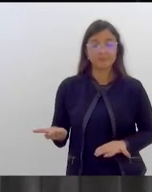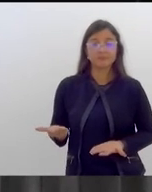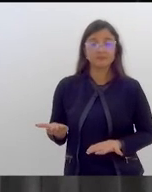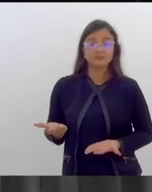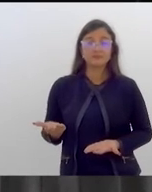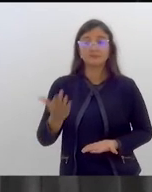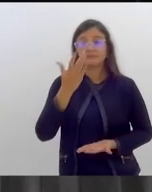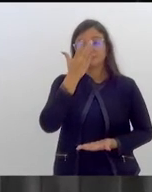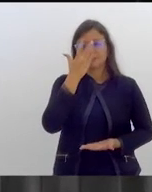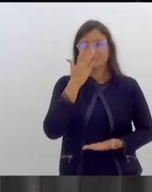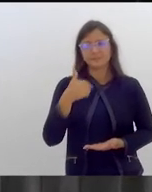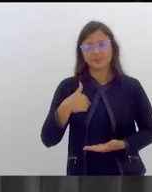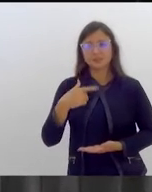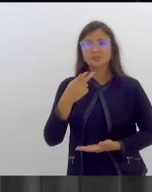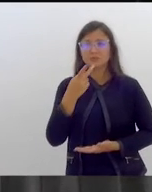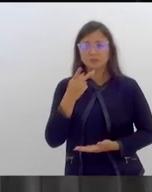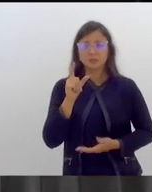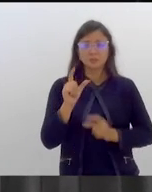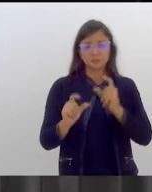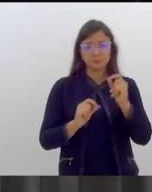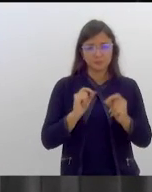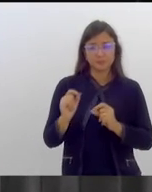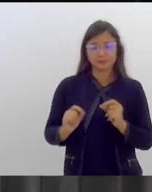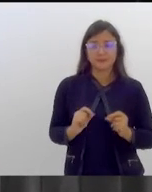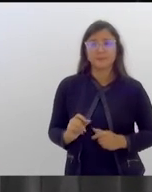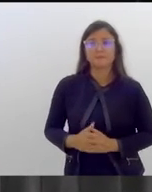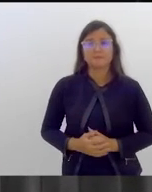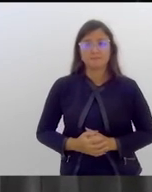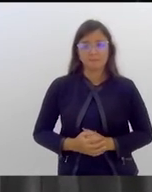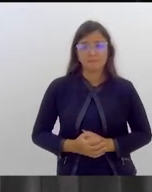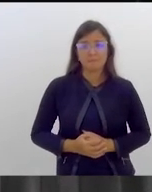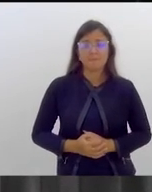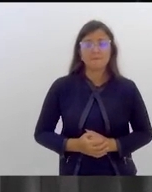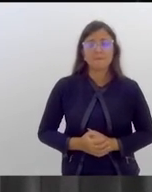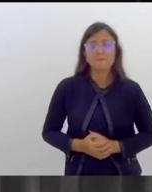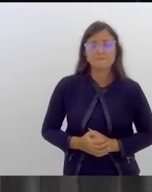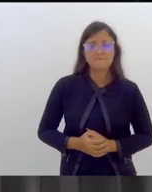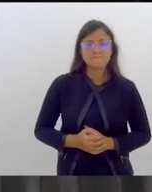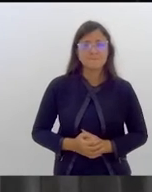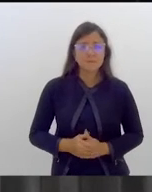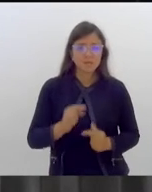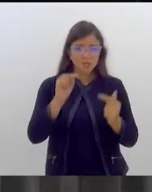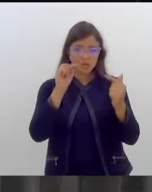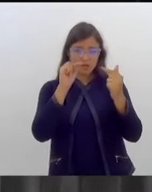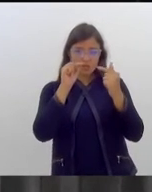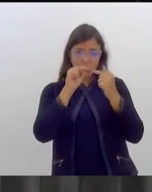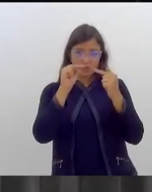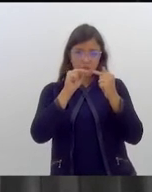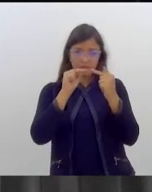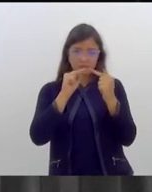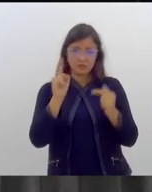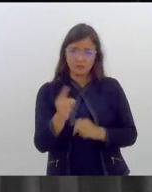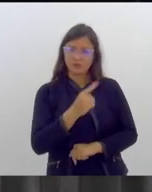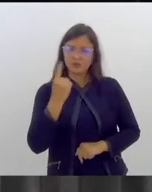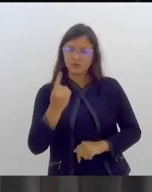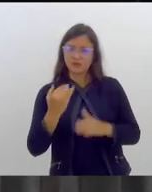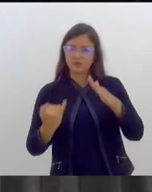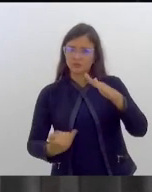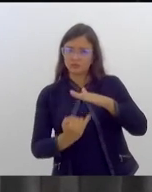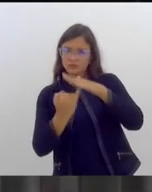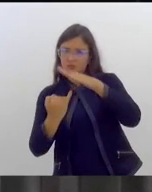eu queria dizer o seguinte em relação as nossas instituições